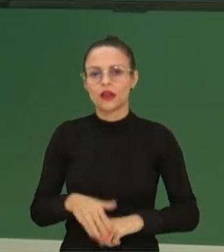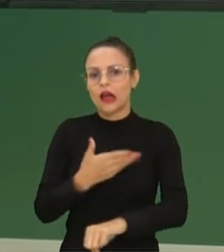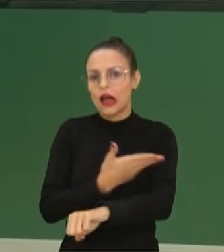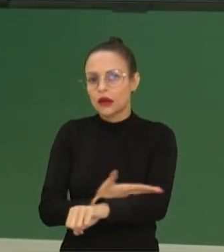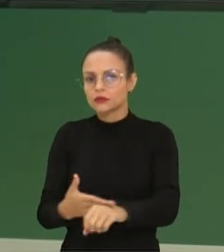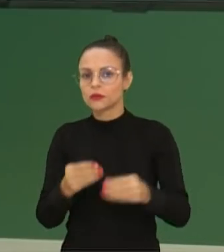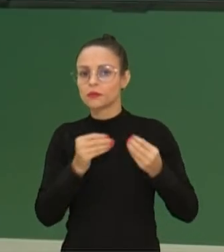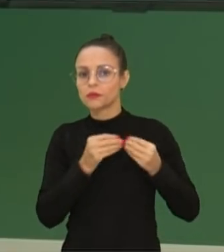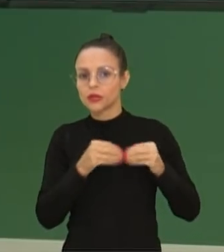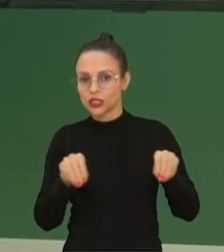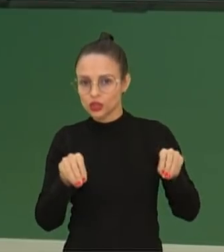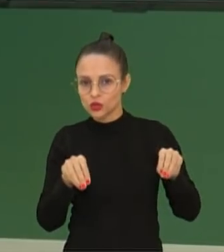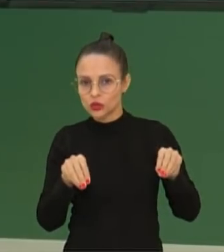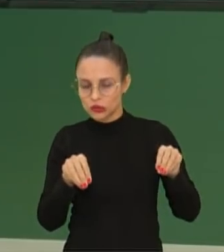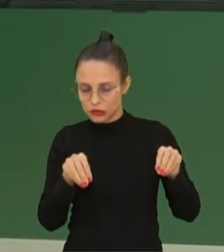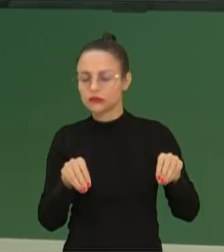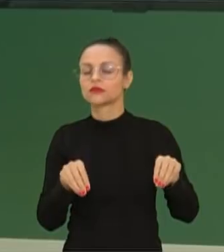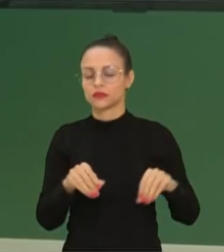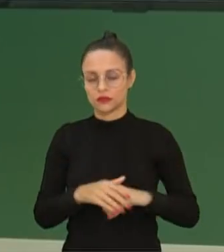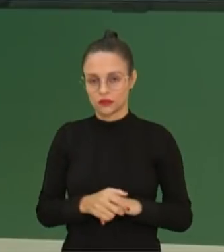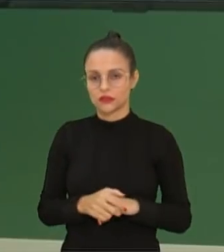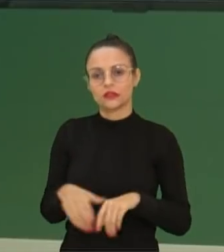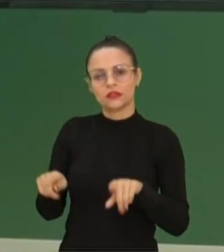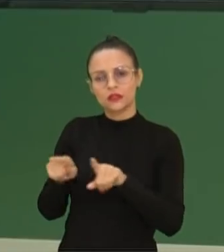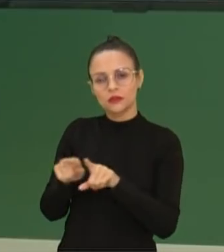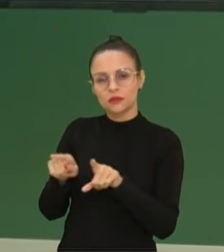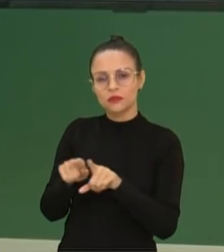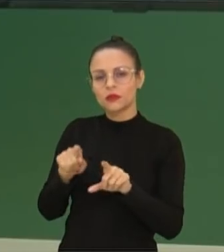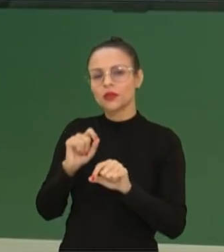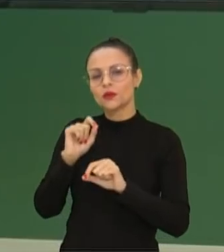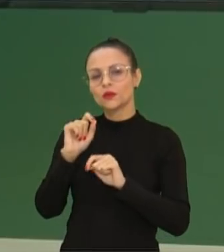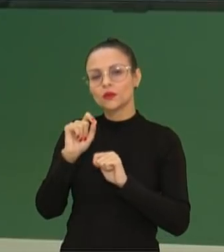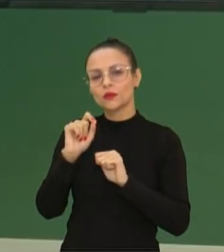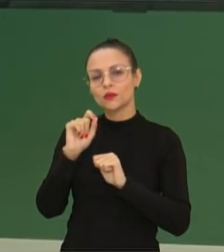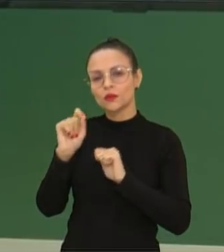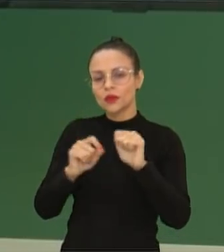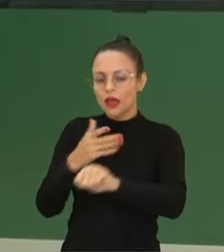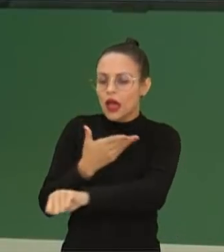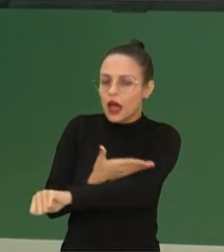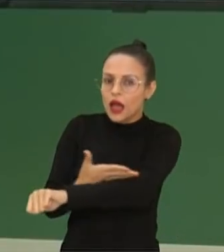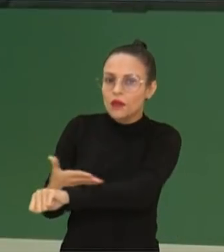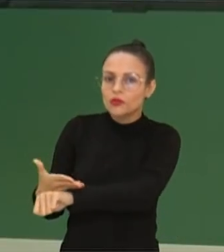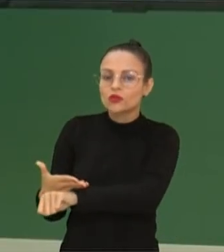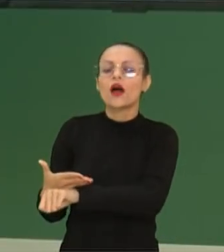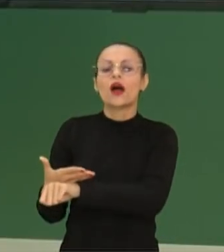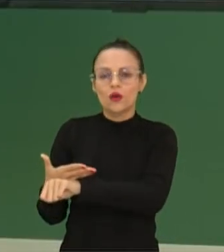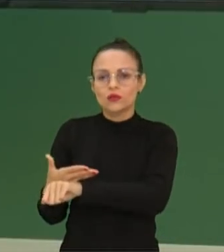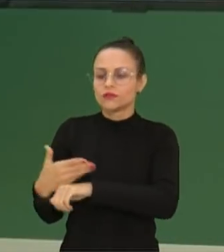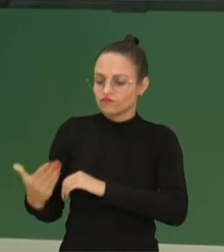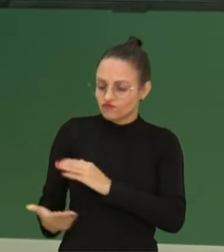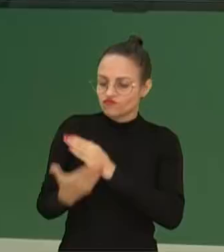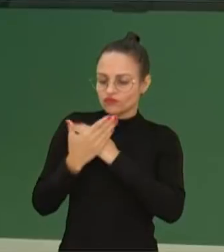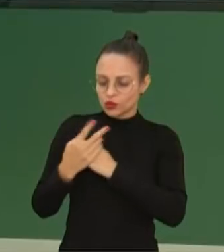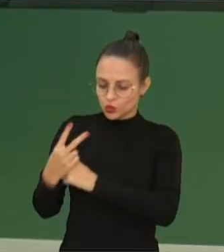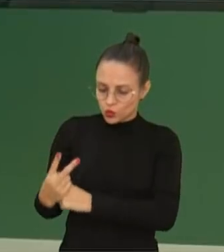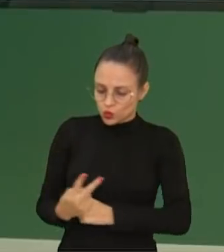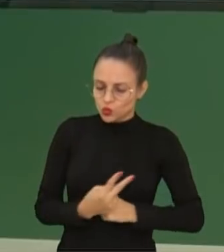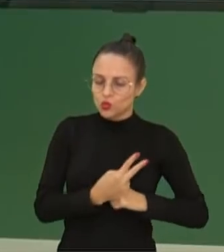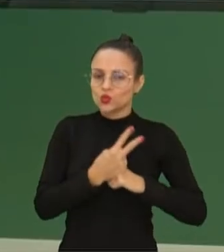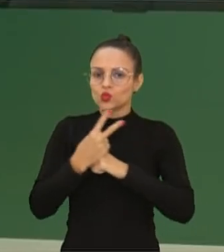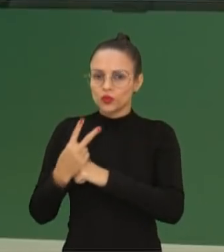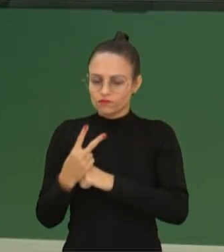que prejudicam esse sistema. E eu quero saber também hábitos que vão preservar, que